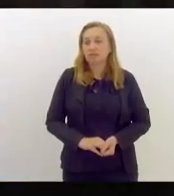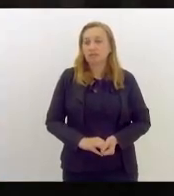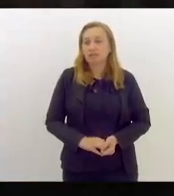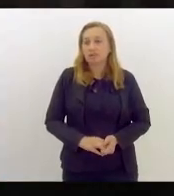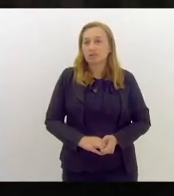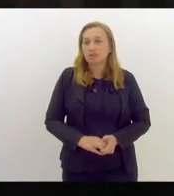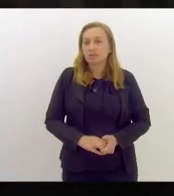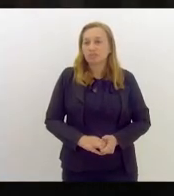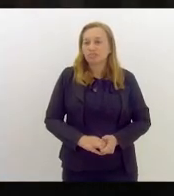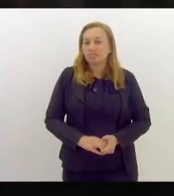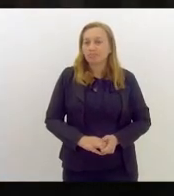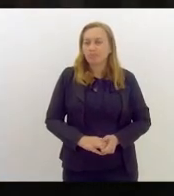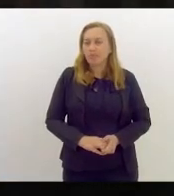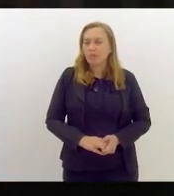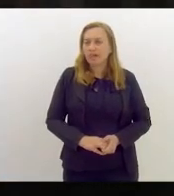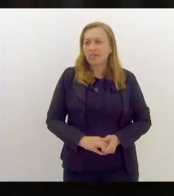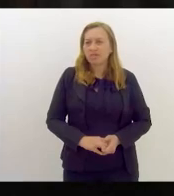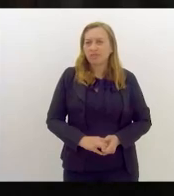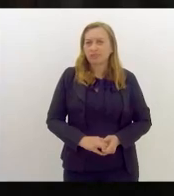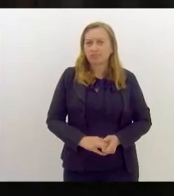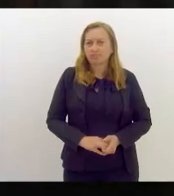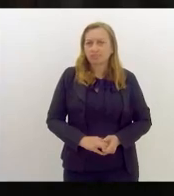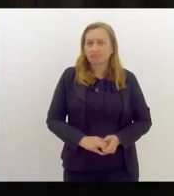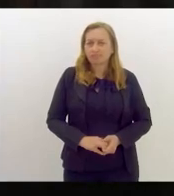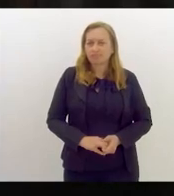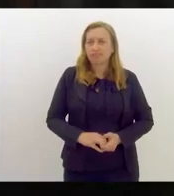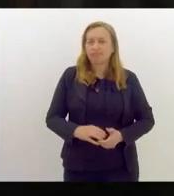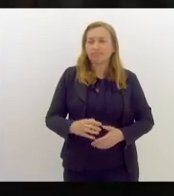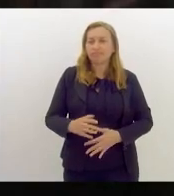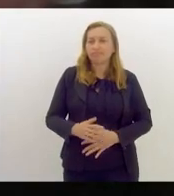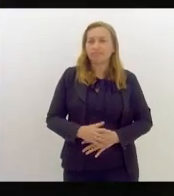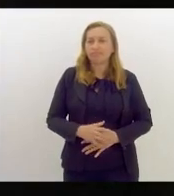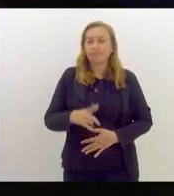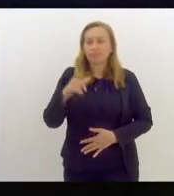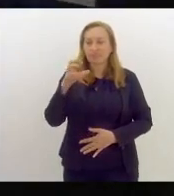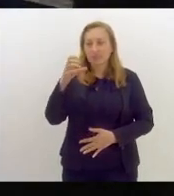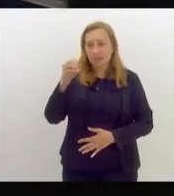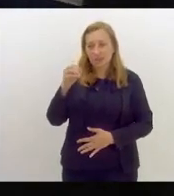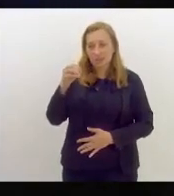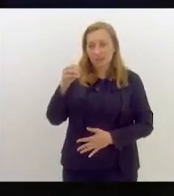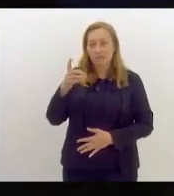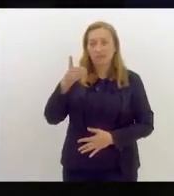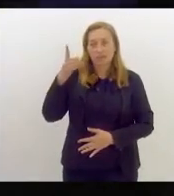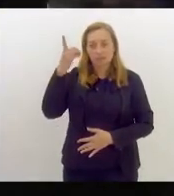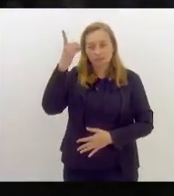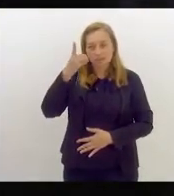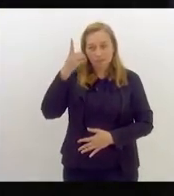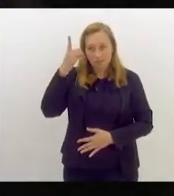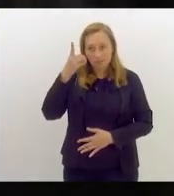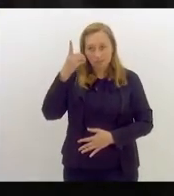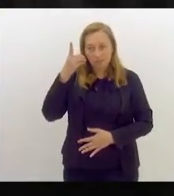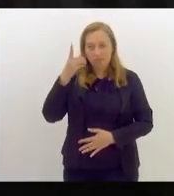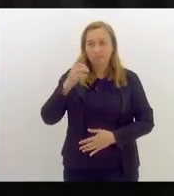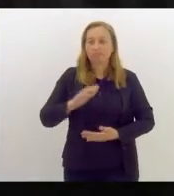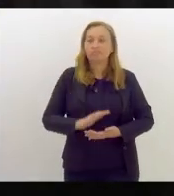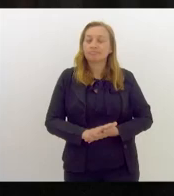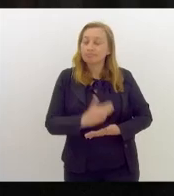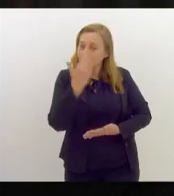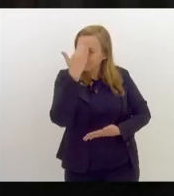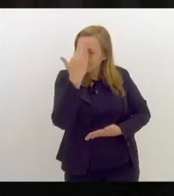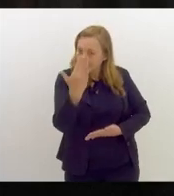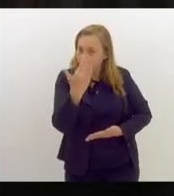deputado estadual Léo Vieira Presidente desta sessão e a quem agradeço né ter